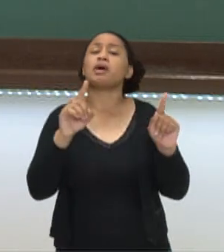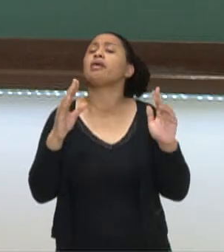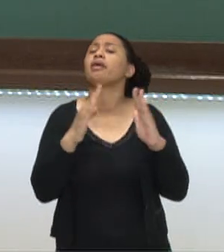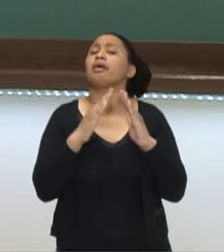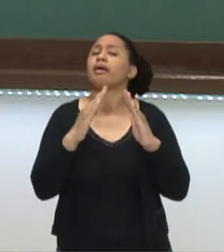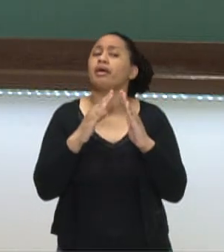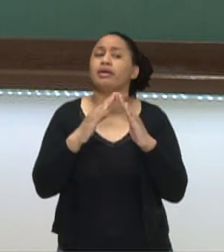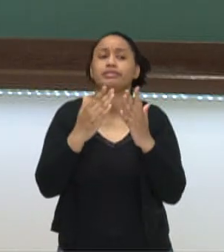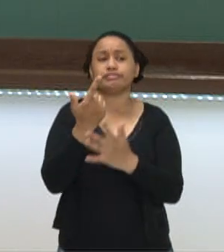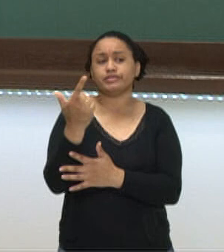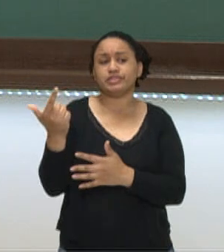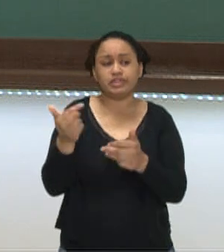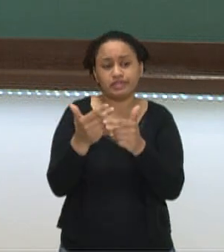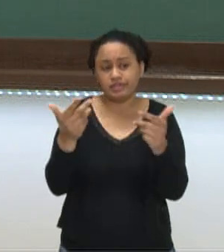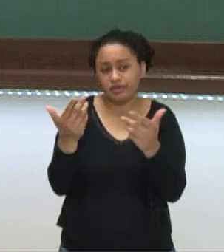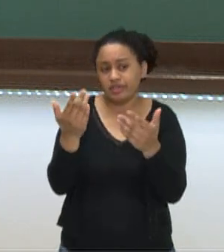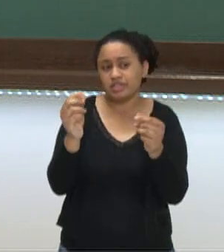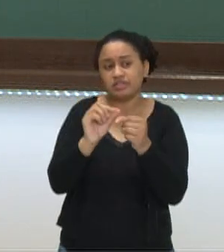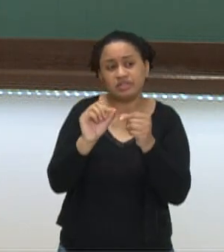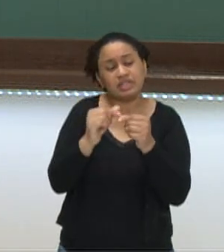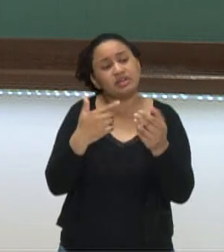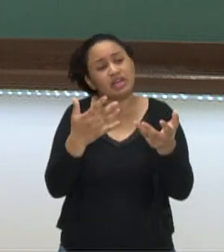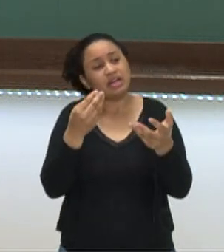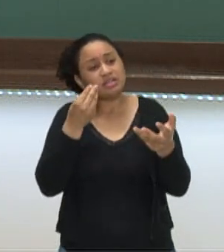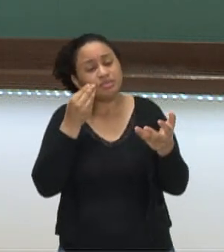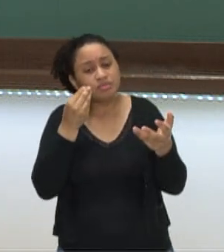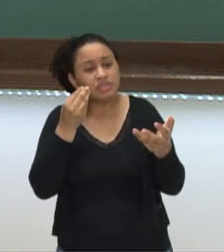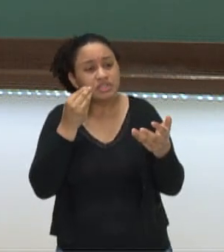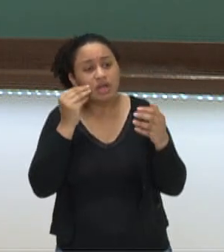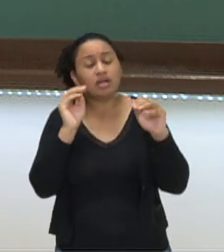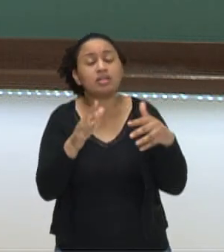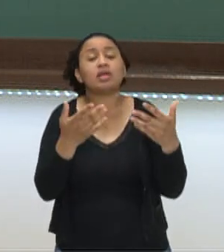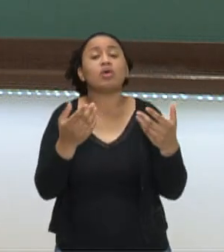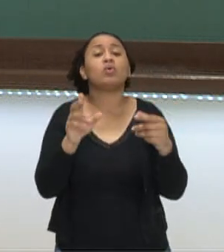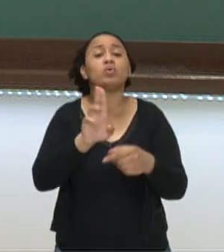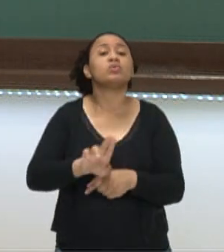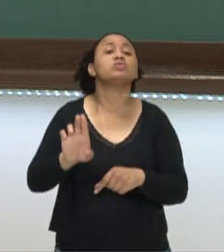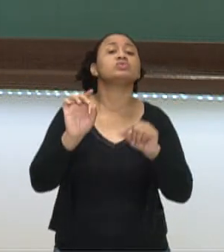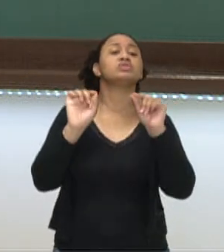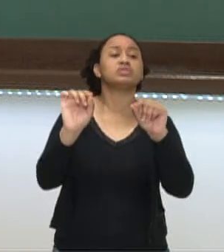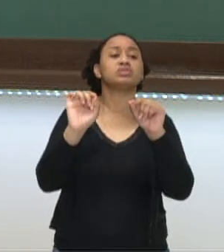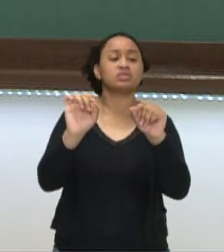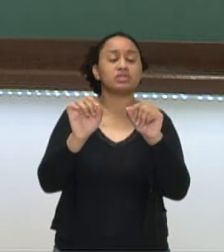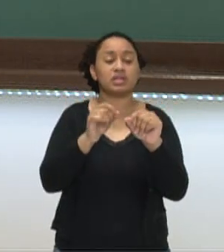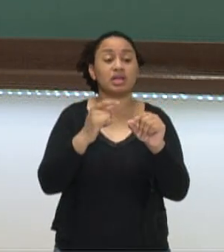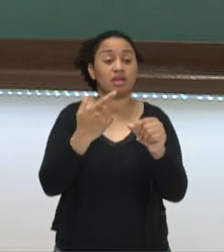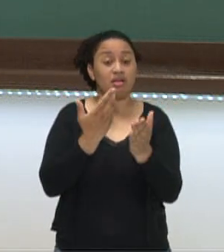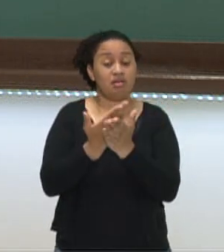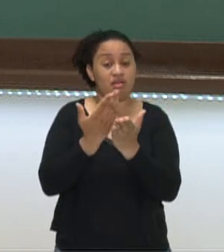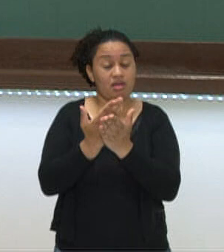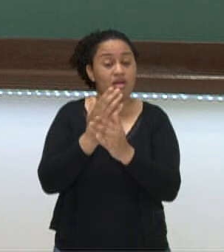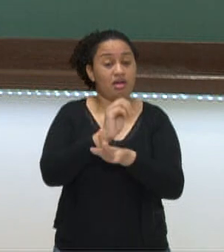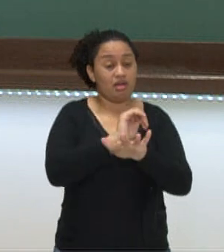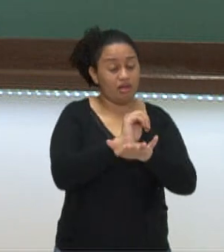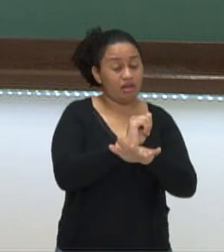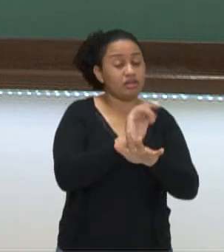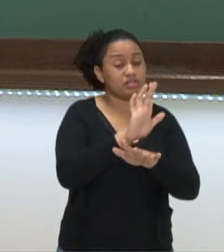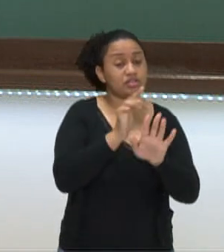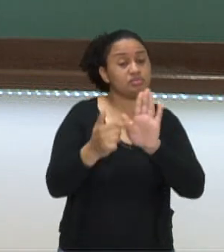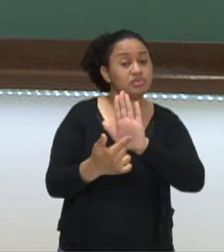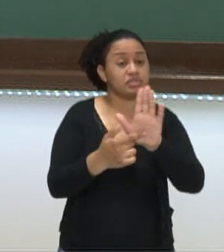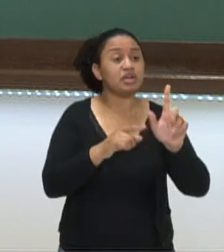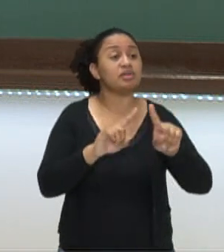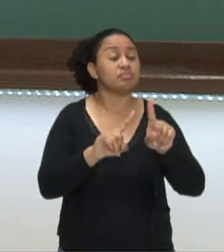casa, a gente não tem nada disso. E eu quero testar. O que a gente pode usar? Na nossa aula de ácido, eu já mostrei, mas